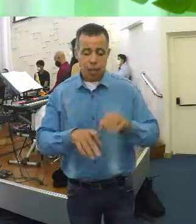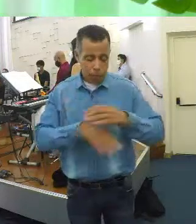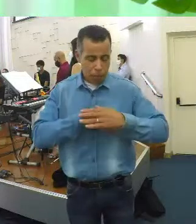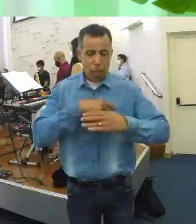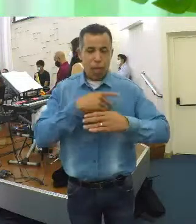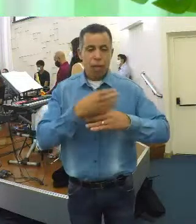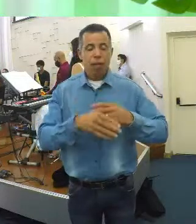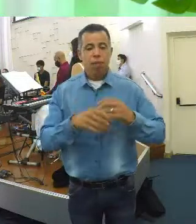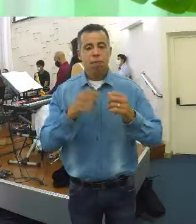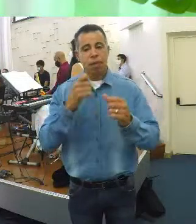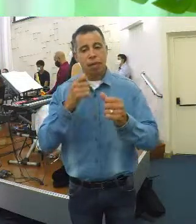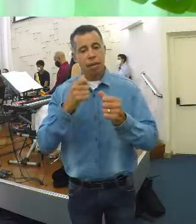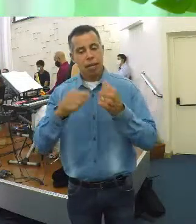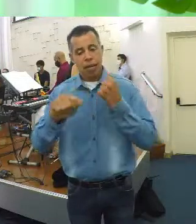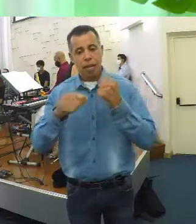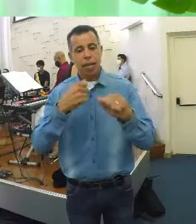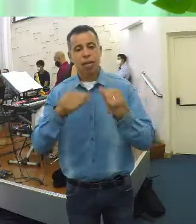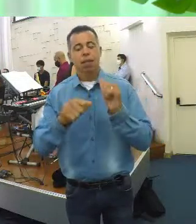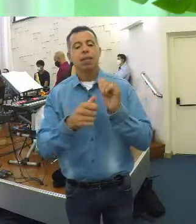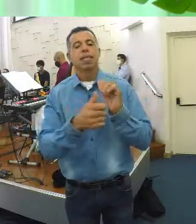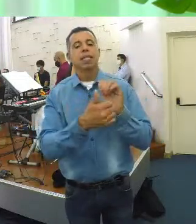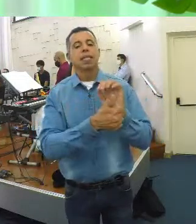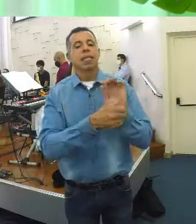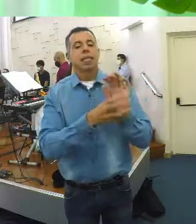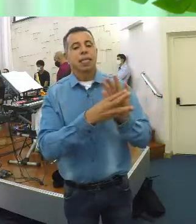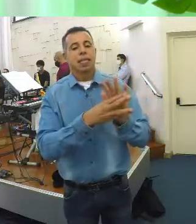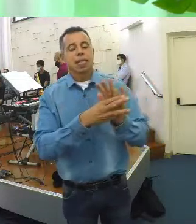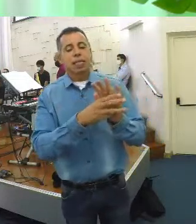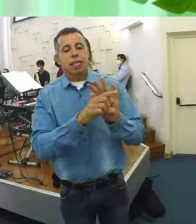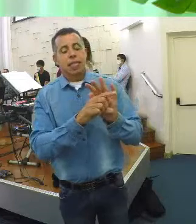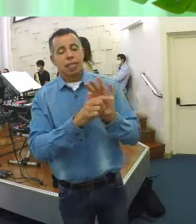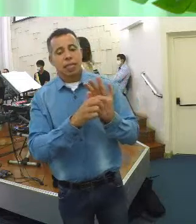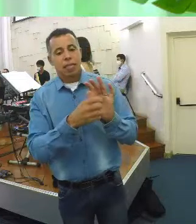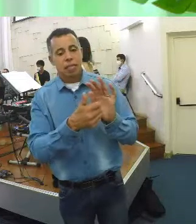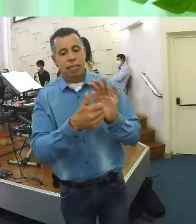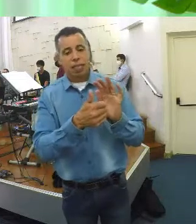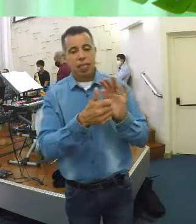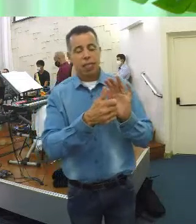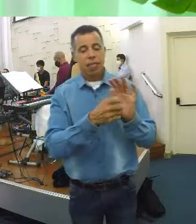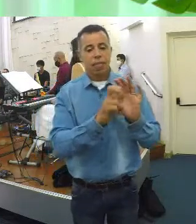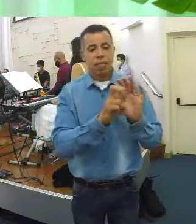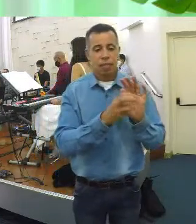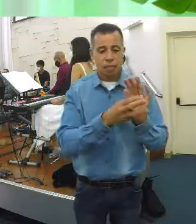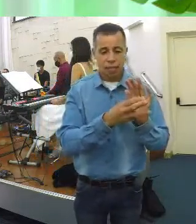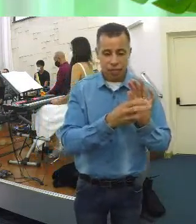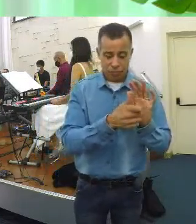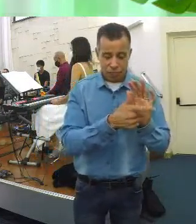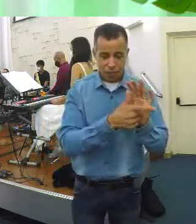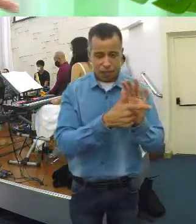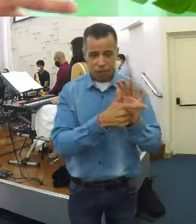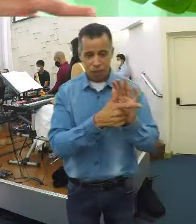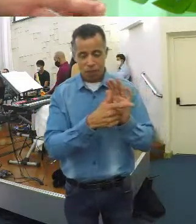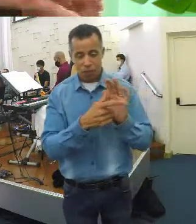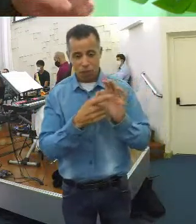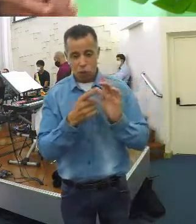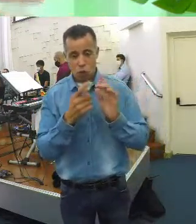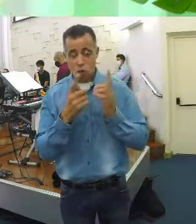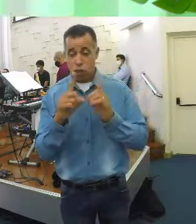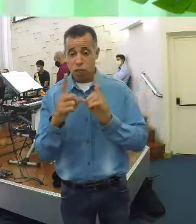Atos 13:52 diz-nos isso cabalmente. Os discípulos, sob